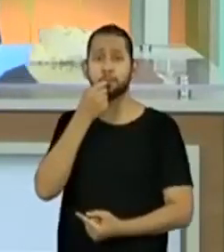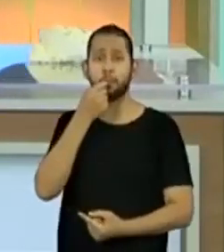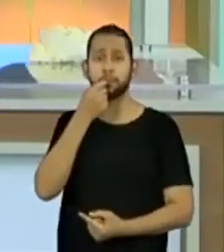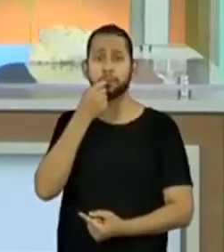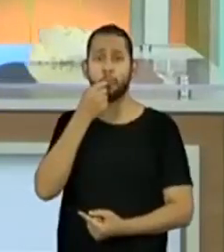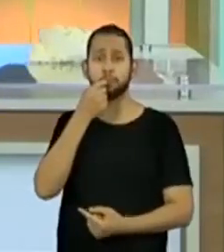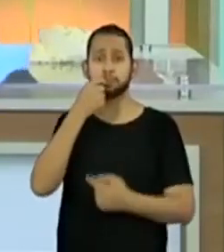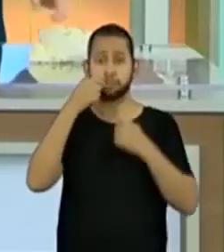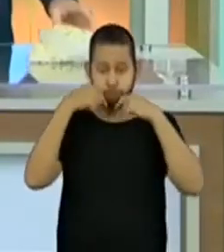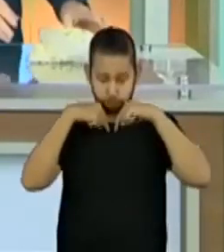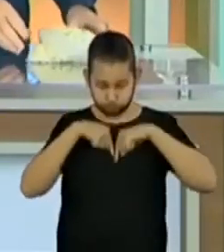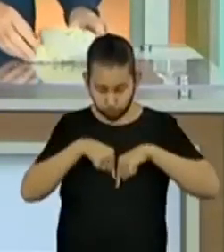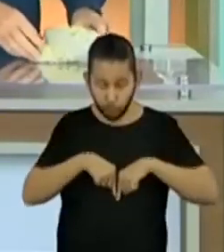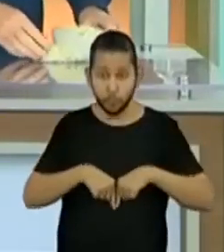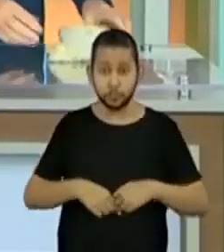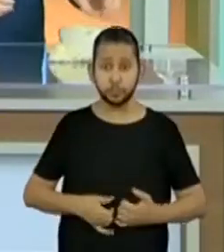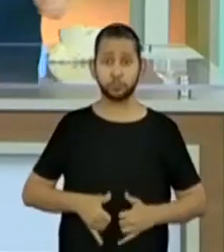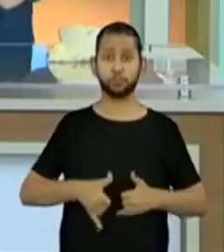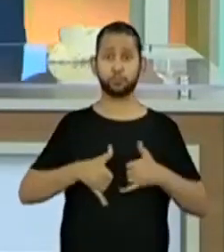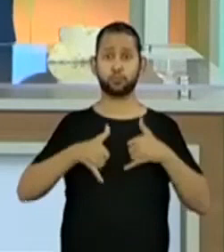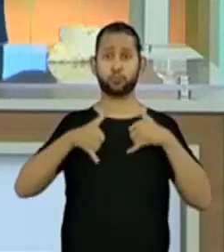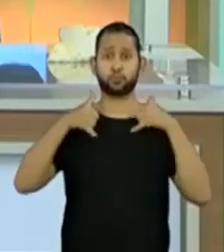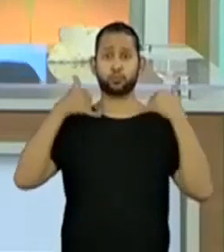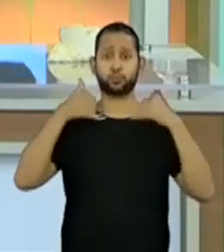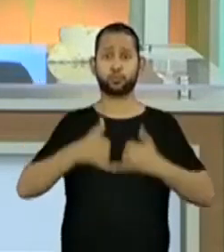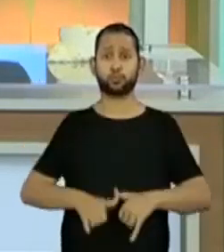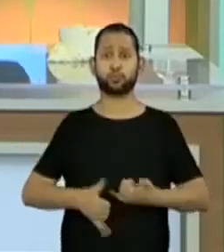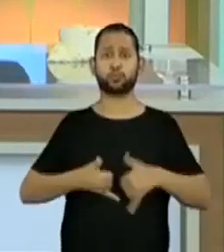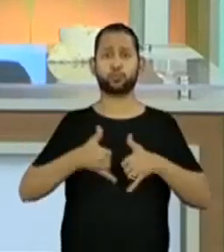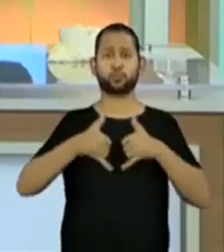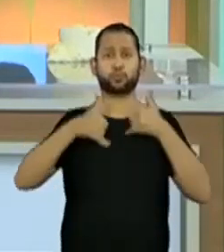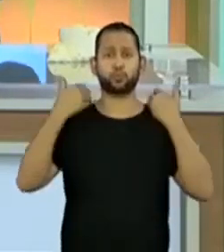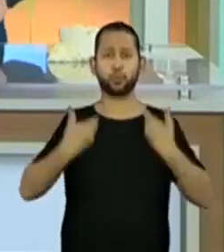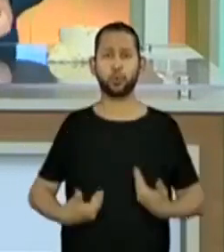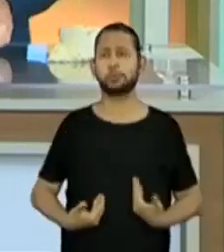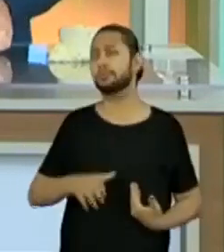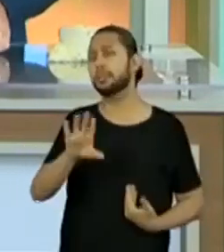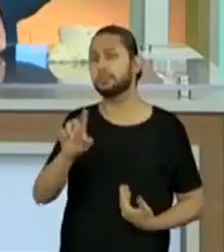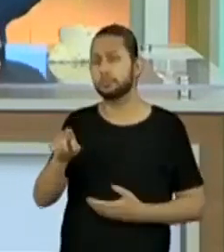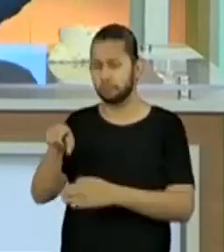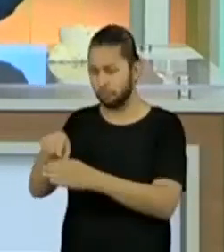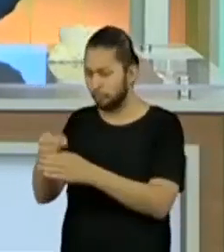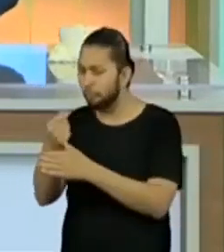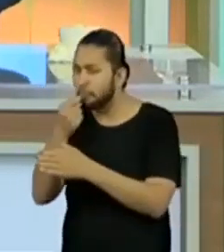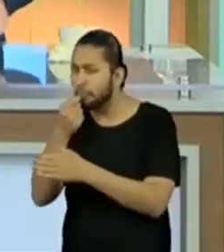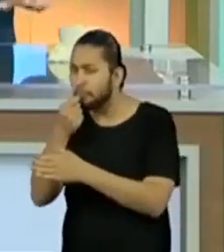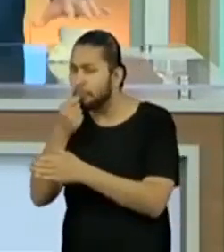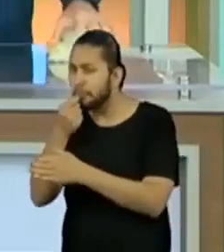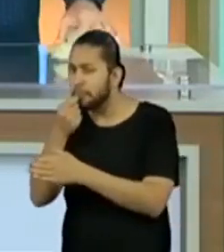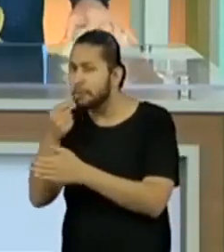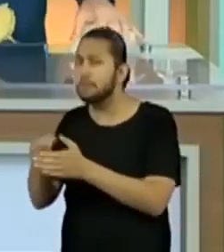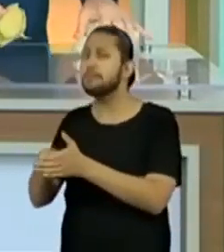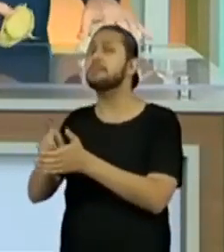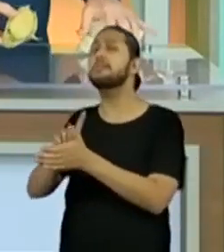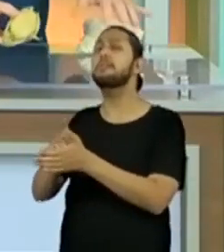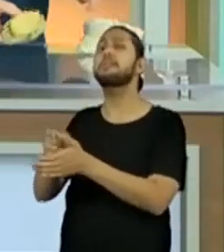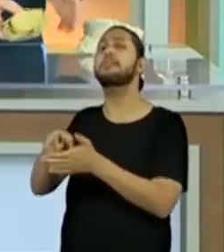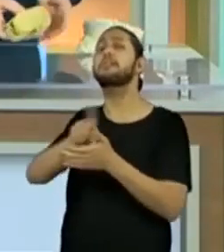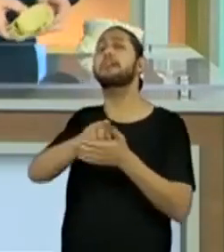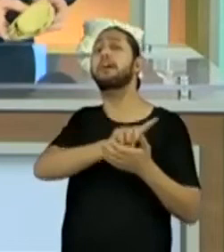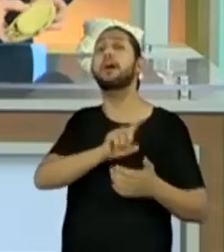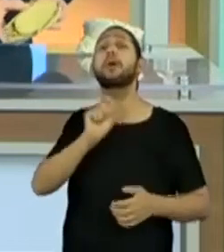o meu corpo, certo? Mas de onde vem a pipoca? A pipoca, ela é feita